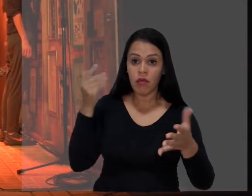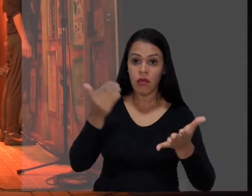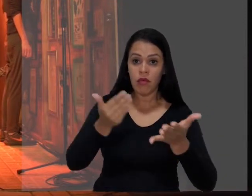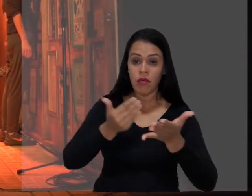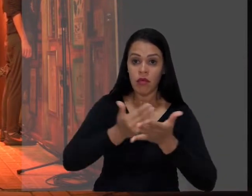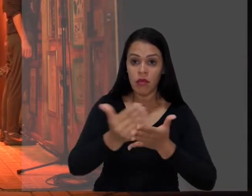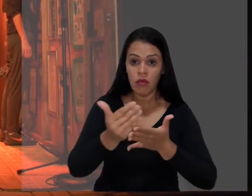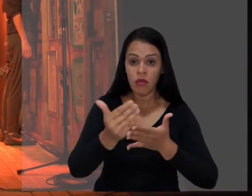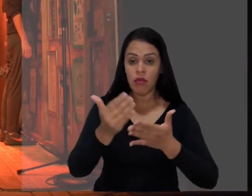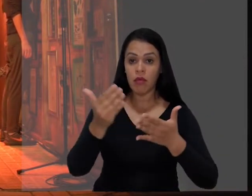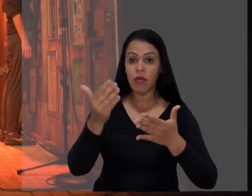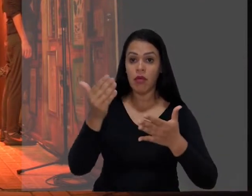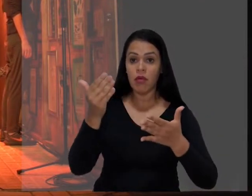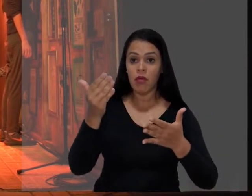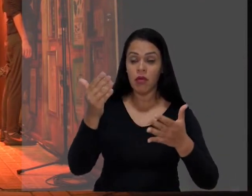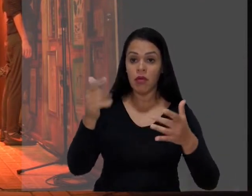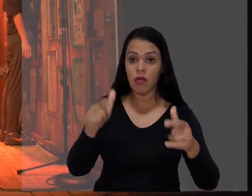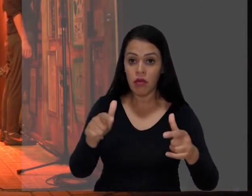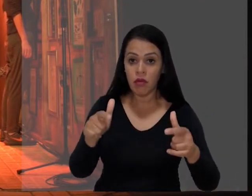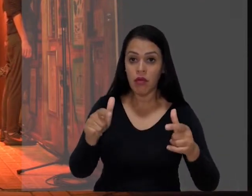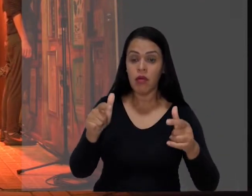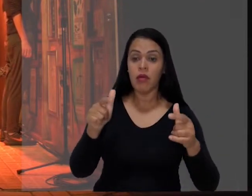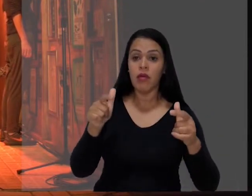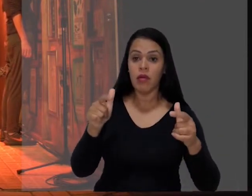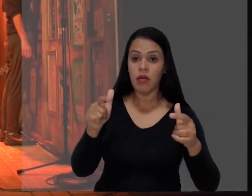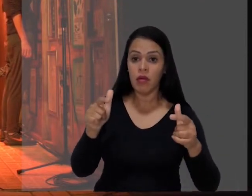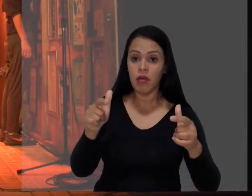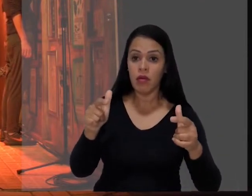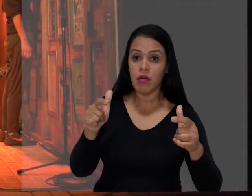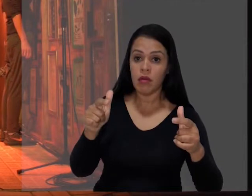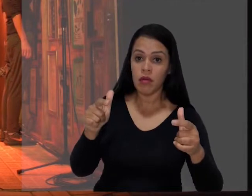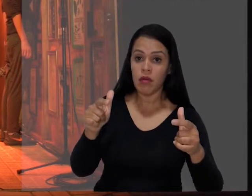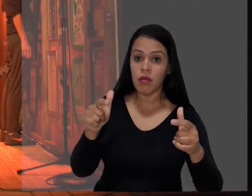De. N. O. V. O.